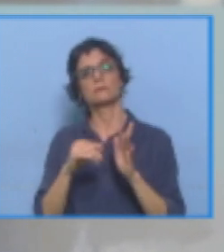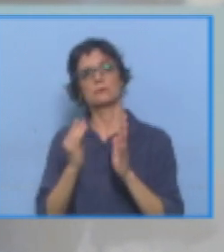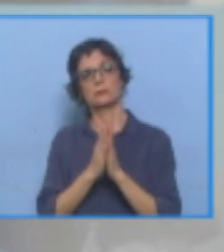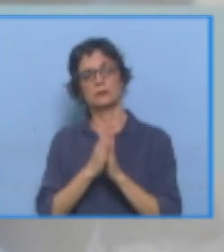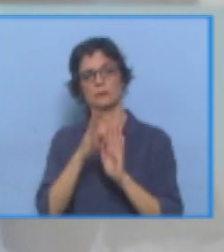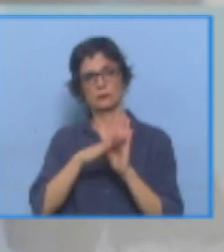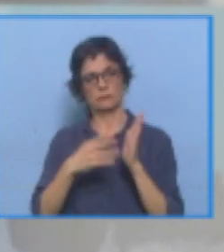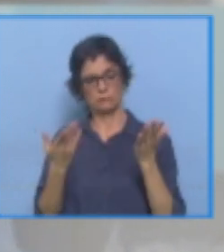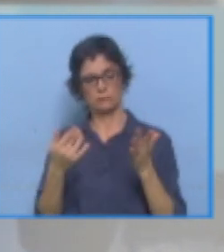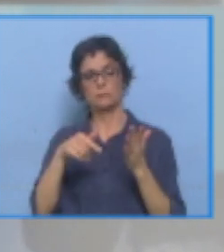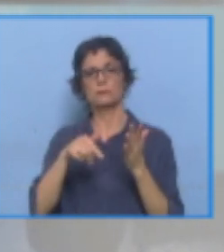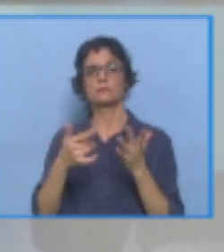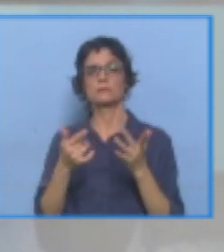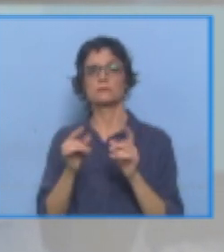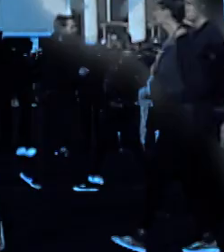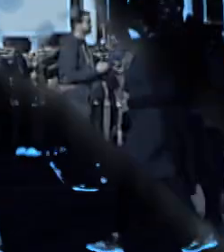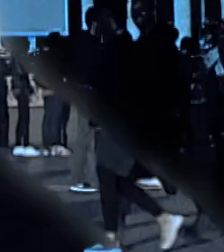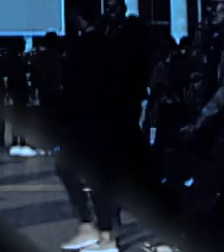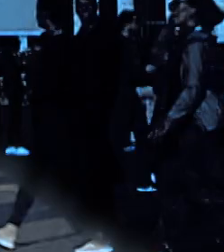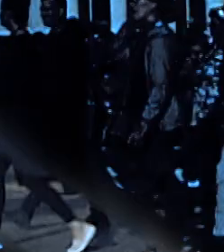com a rubrica A Semana do Papa.